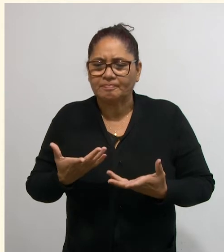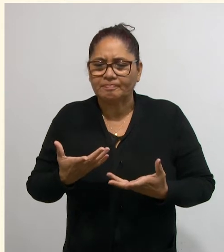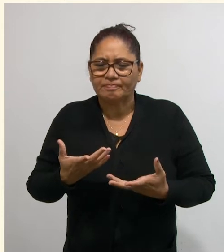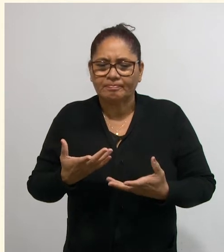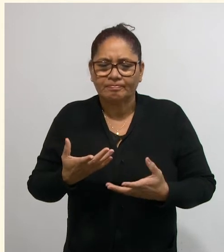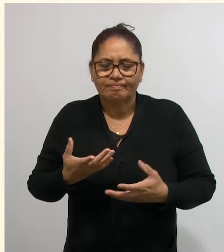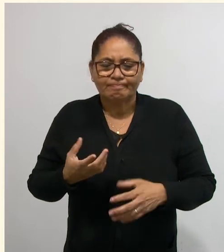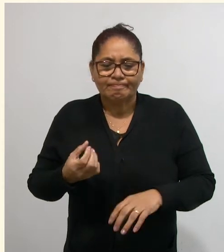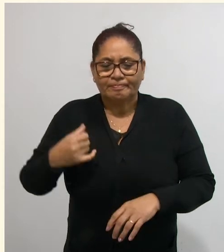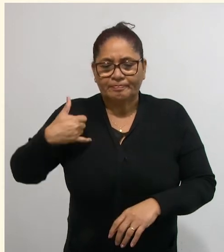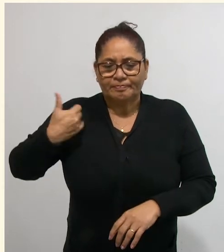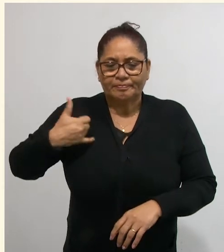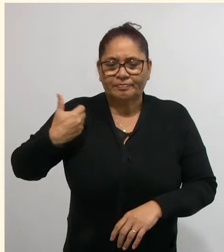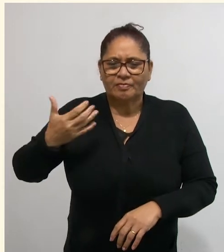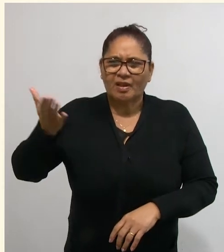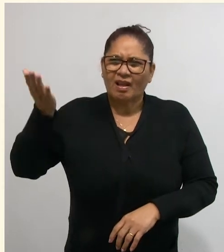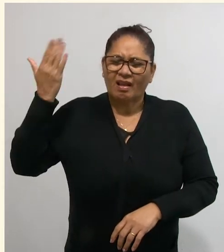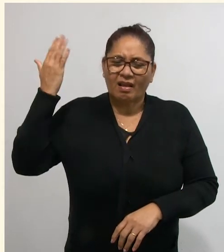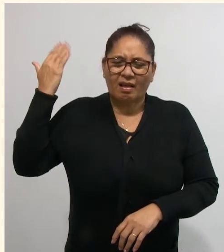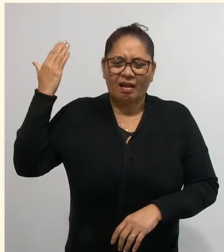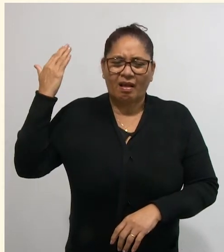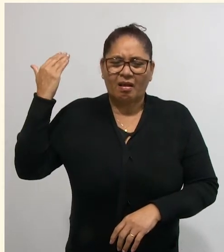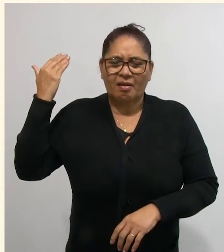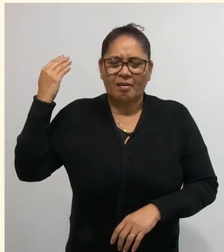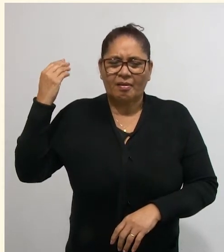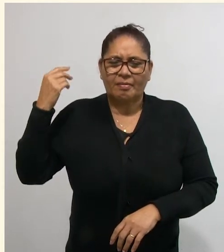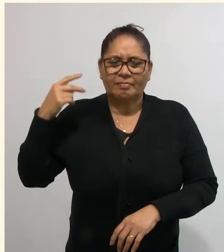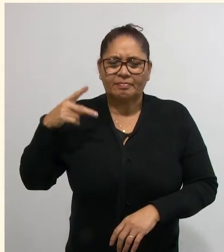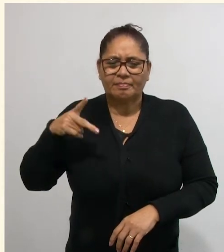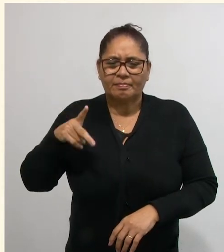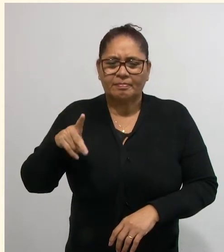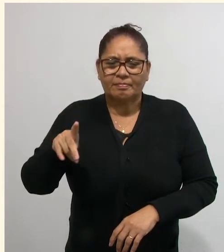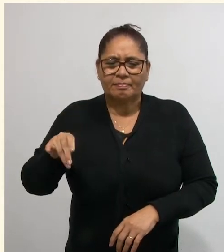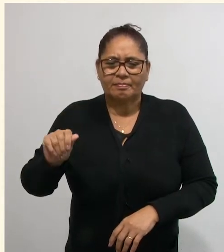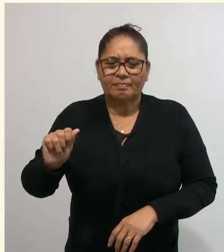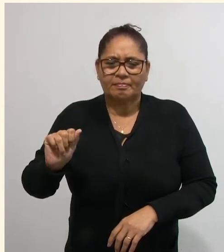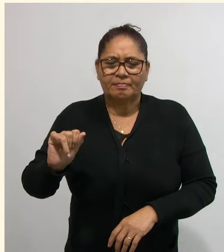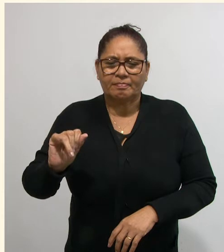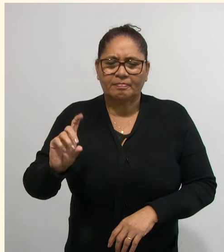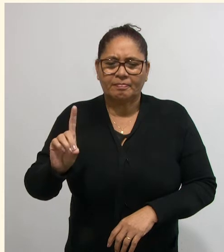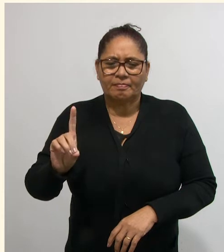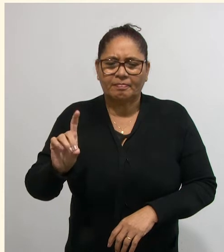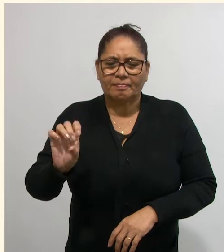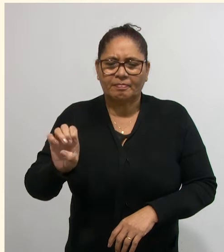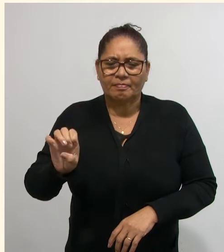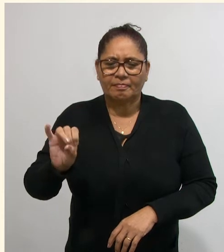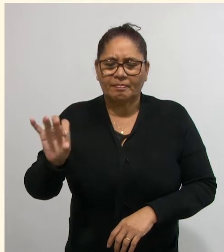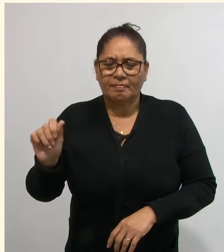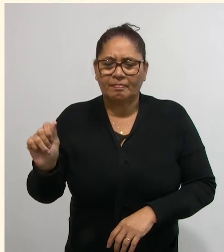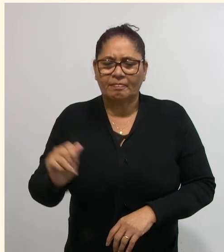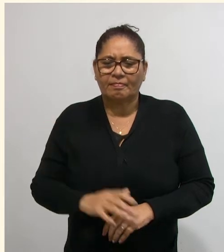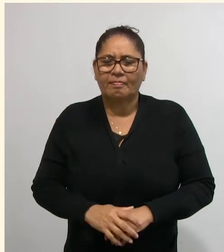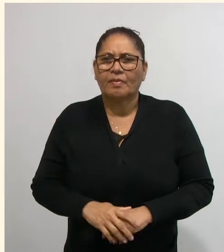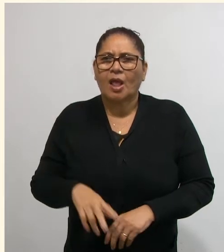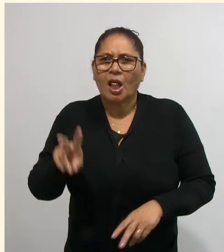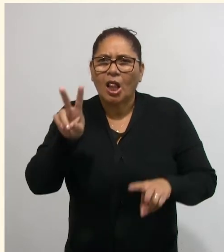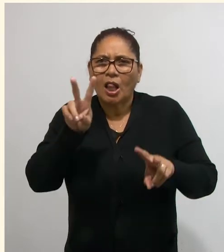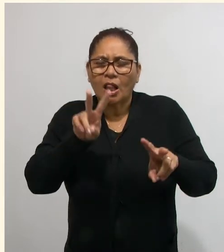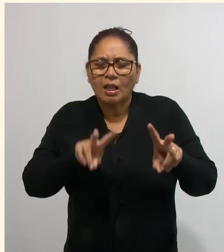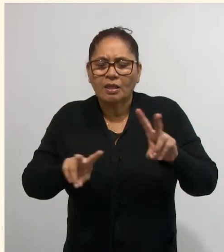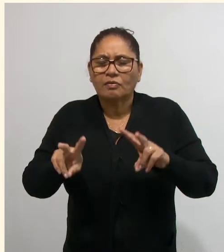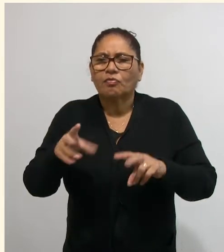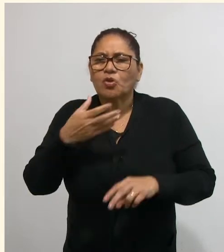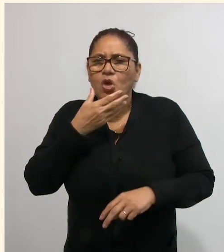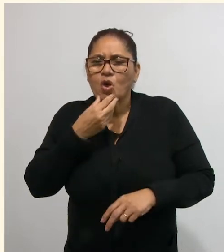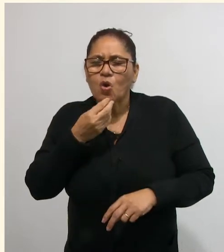Idade Antiga, ainda tivemos a paideia, né? O grande legado da educação, que visava o aperfeiçoamento do